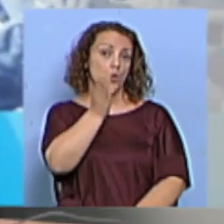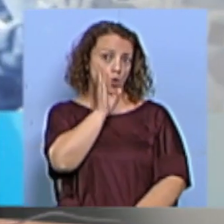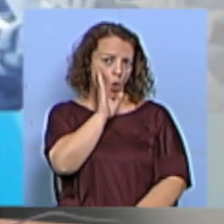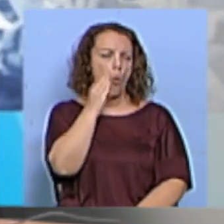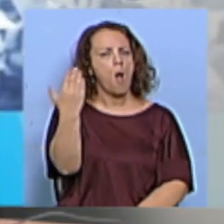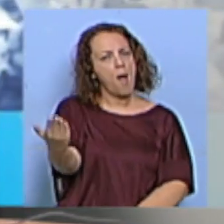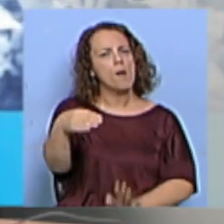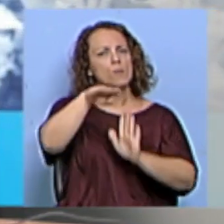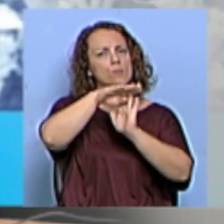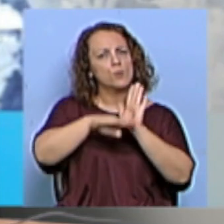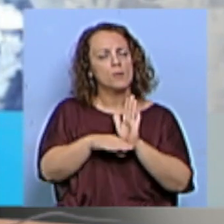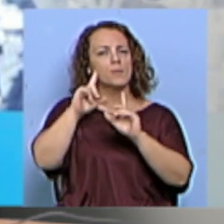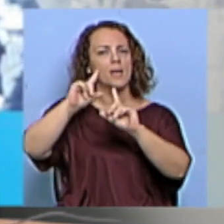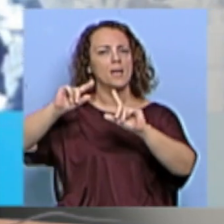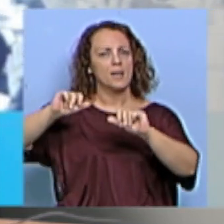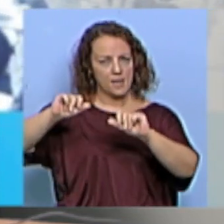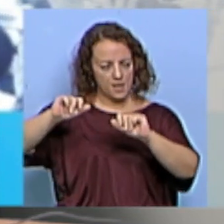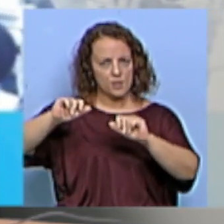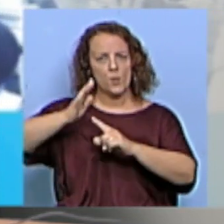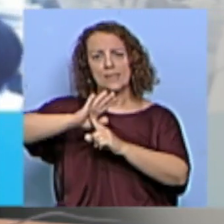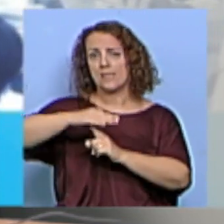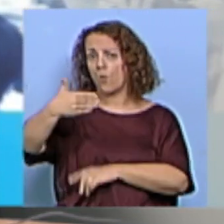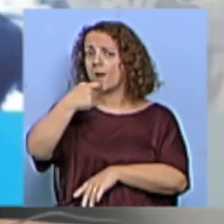também a nossa edição na rádio, na Antena 1, quando